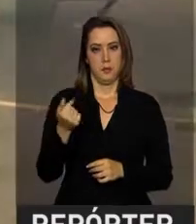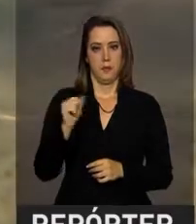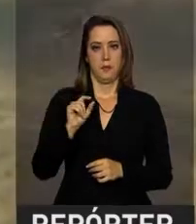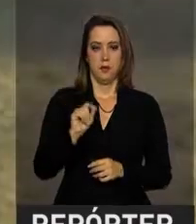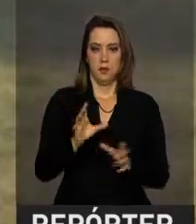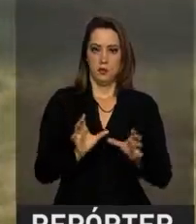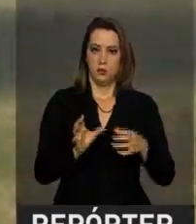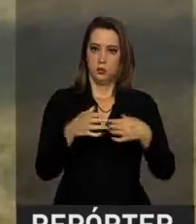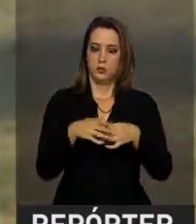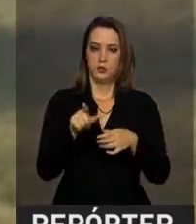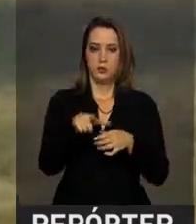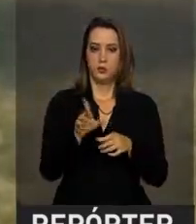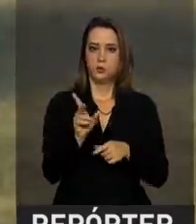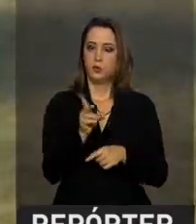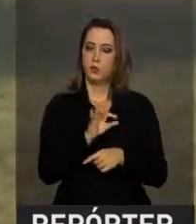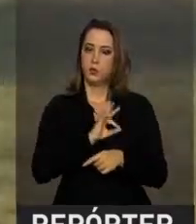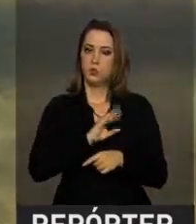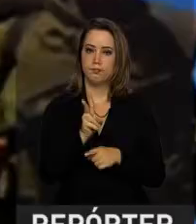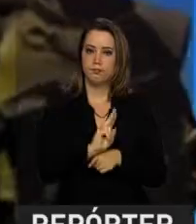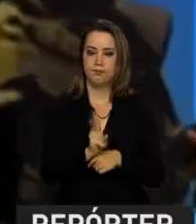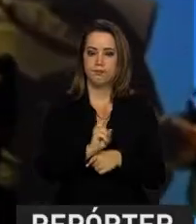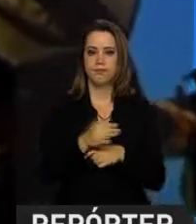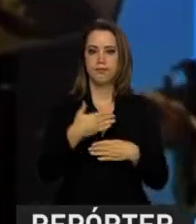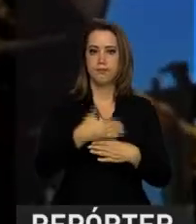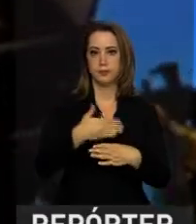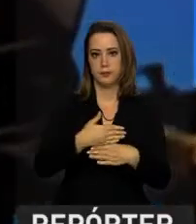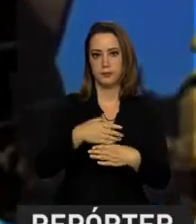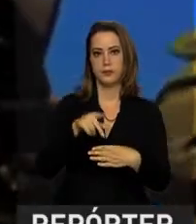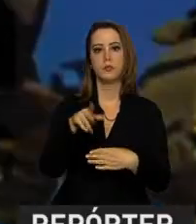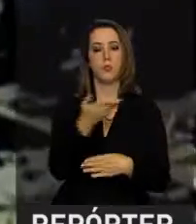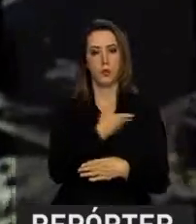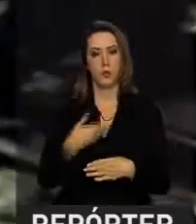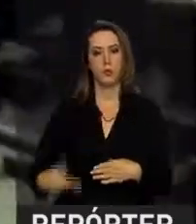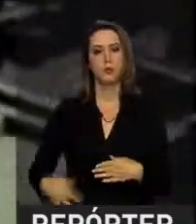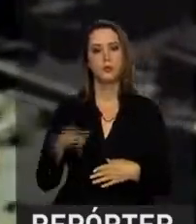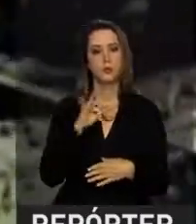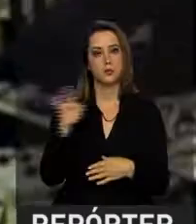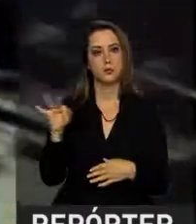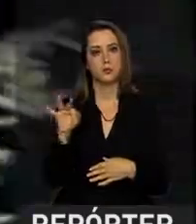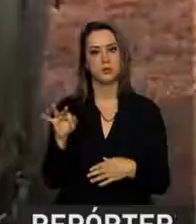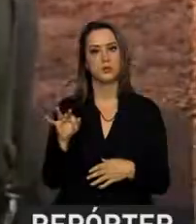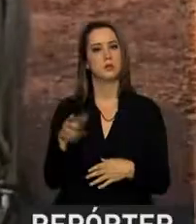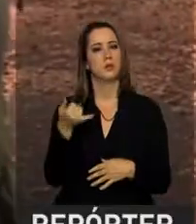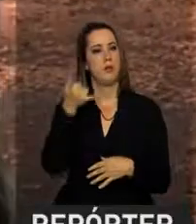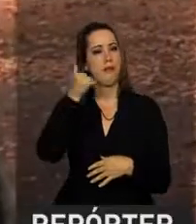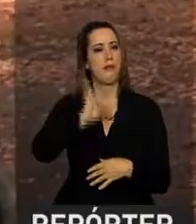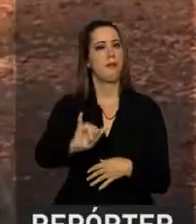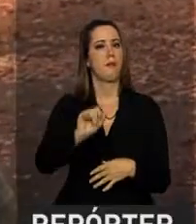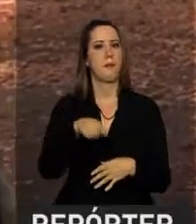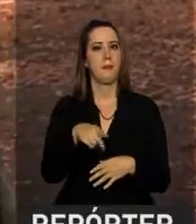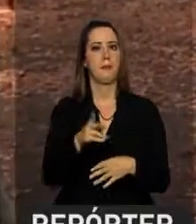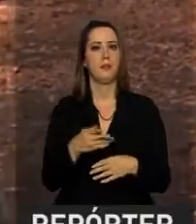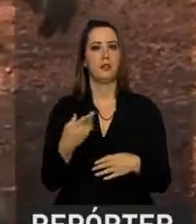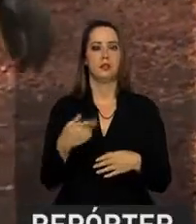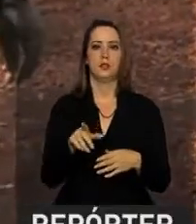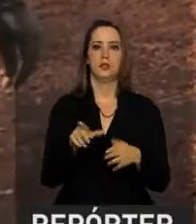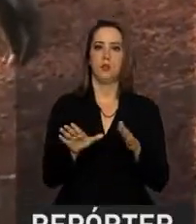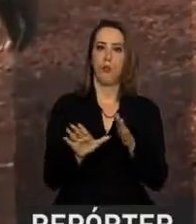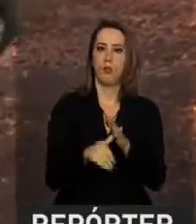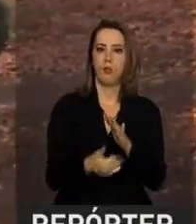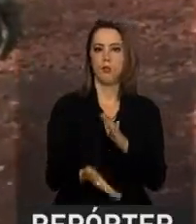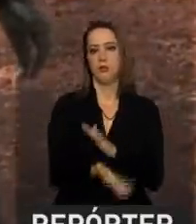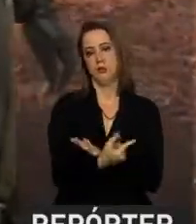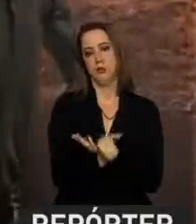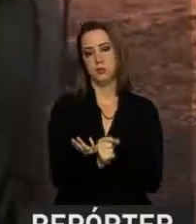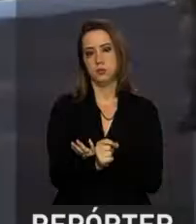integra o plano estratégico de fronteiras do governo federal e que é reprimir ações criminosas na divisa do brasil com países